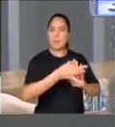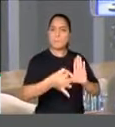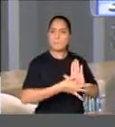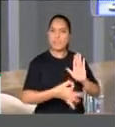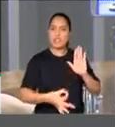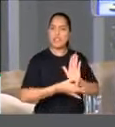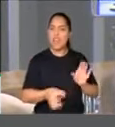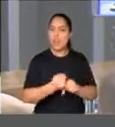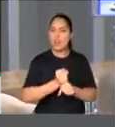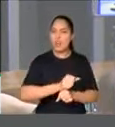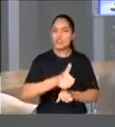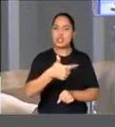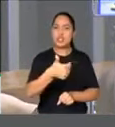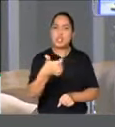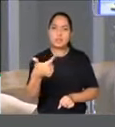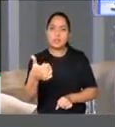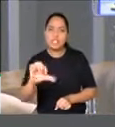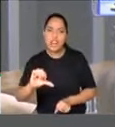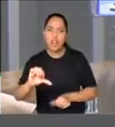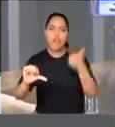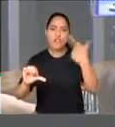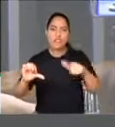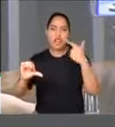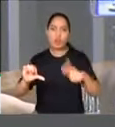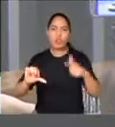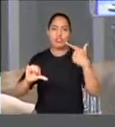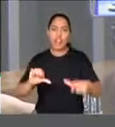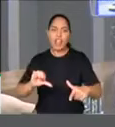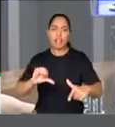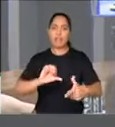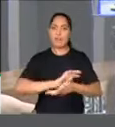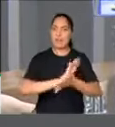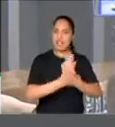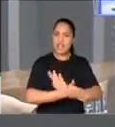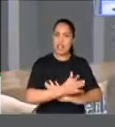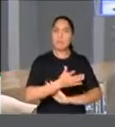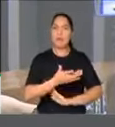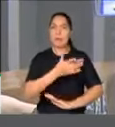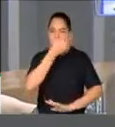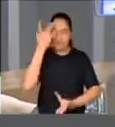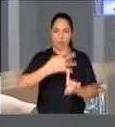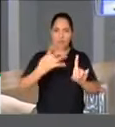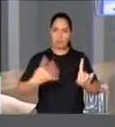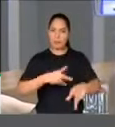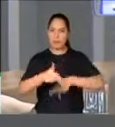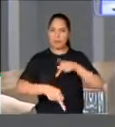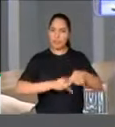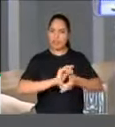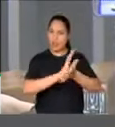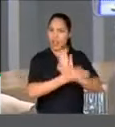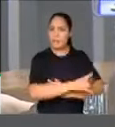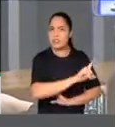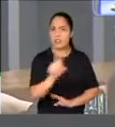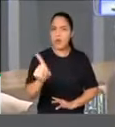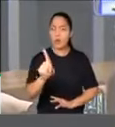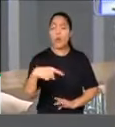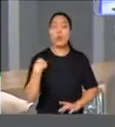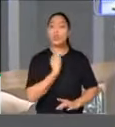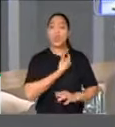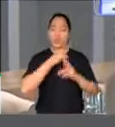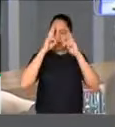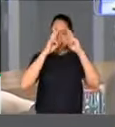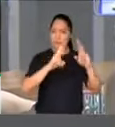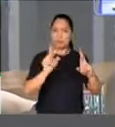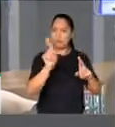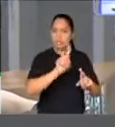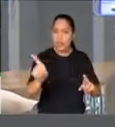em 2019. Não existe argumento para homofobia. A gente não quer respeito. A gente quer